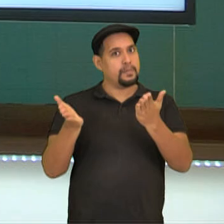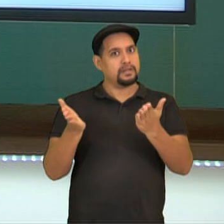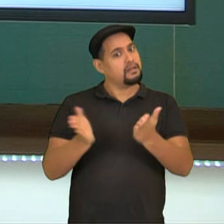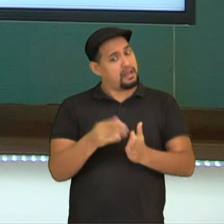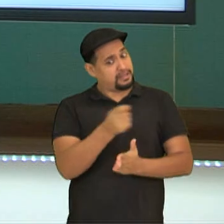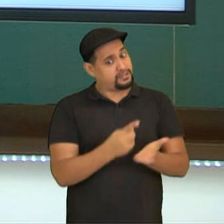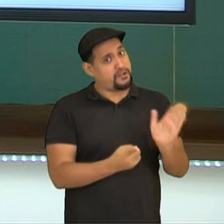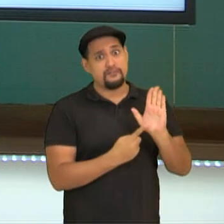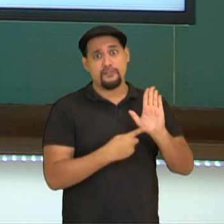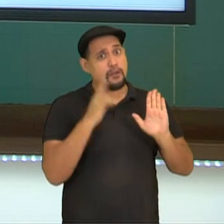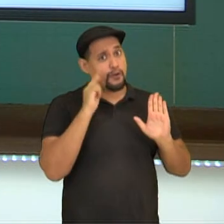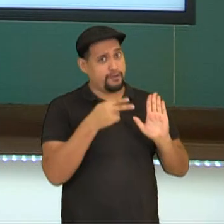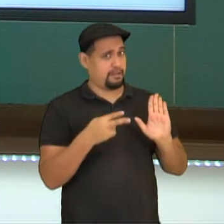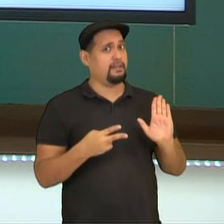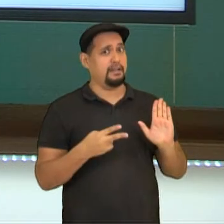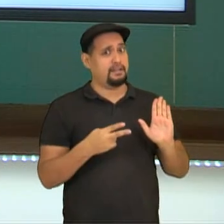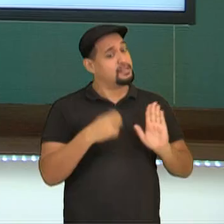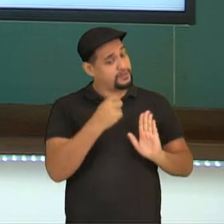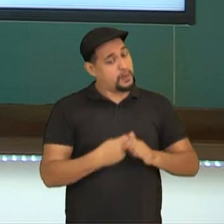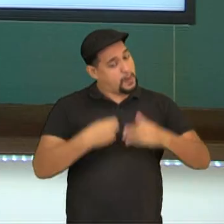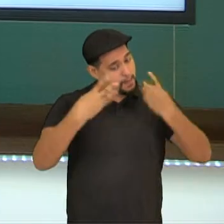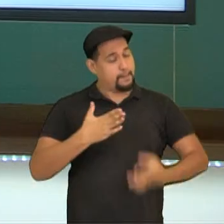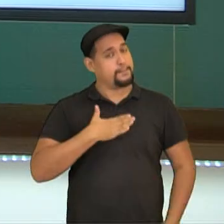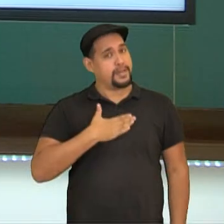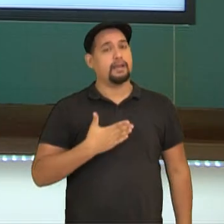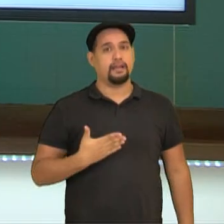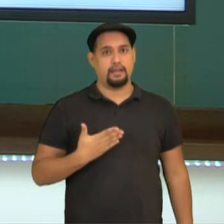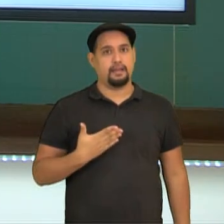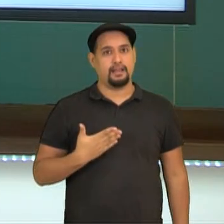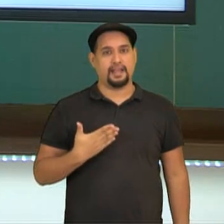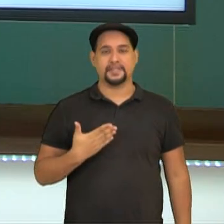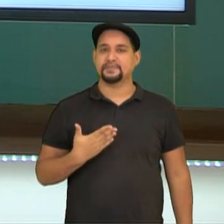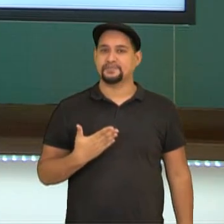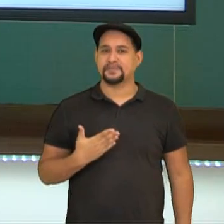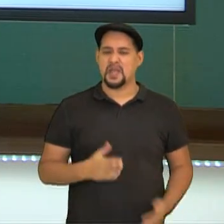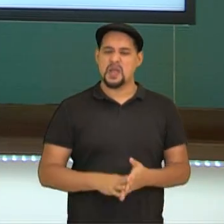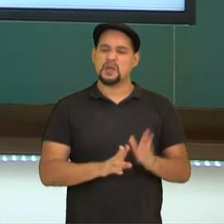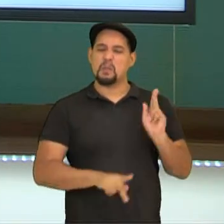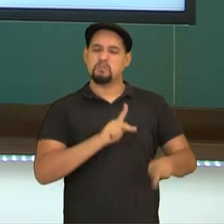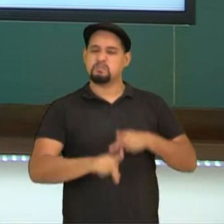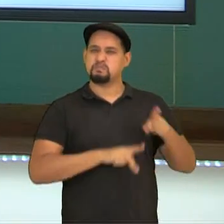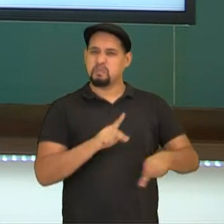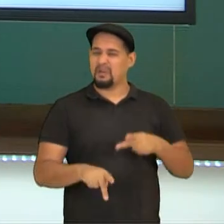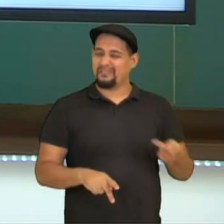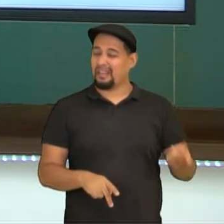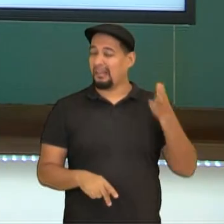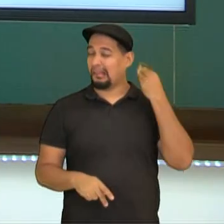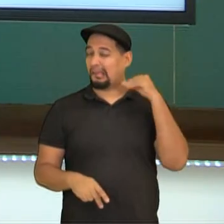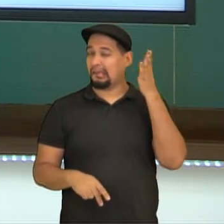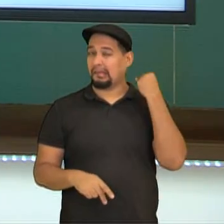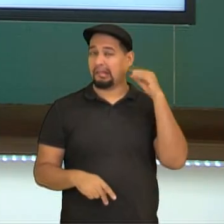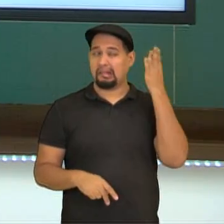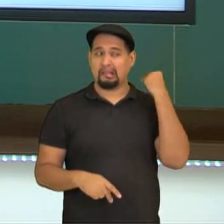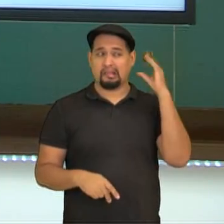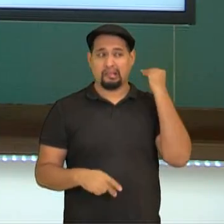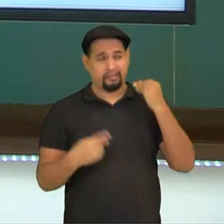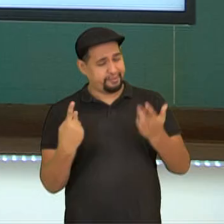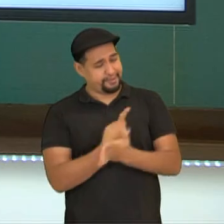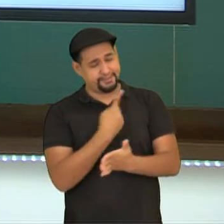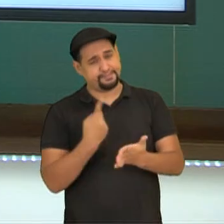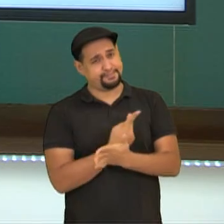escreveu ali. Ele escreveu que era para mim que ia ser dado. Então esse povo todo aí está falando aí coisa